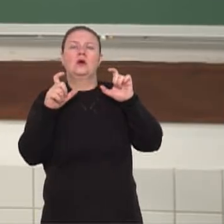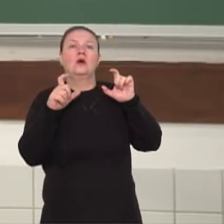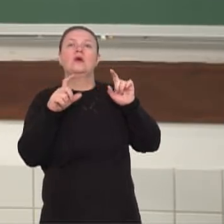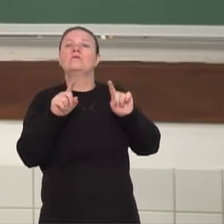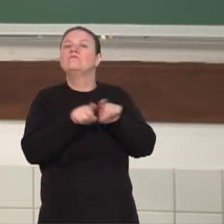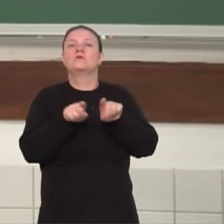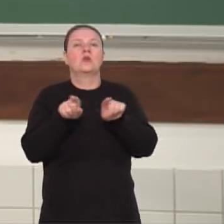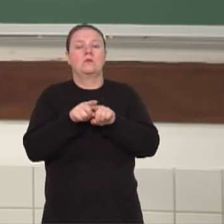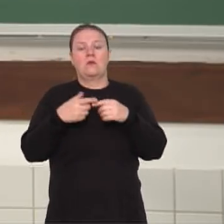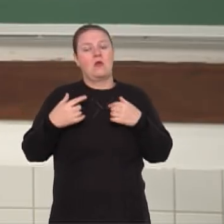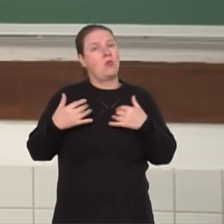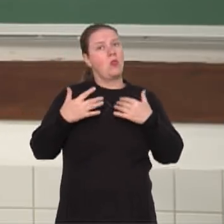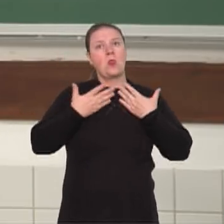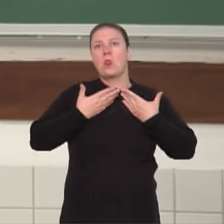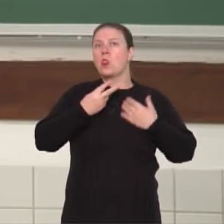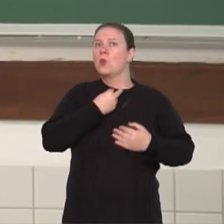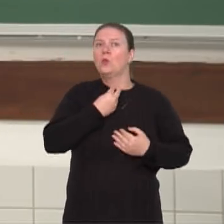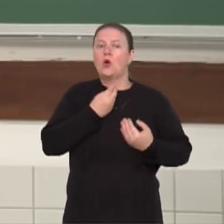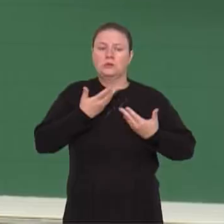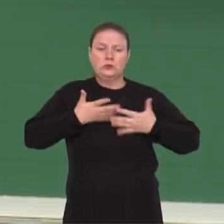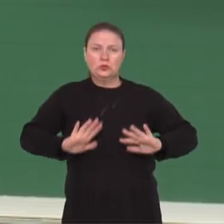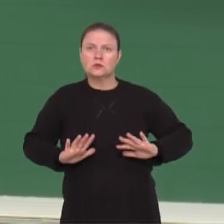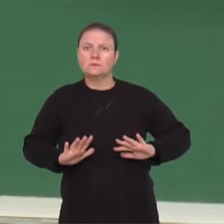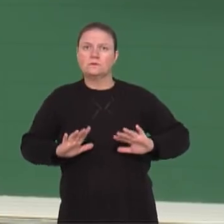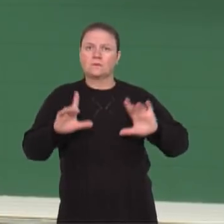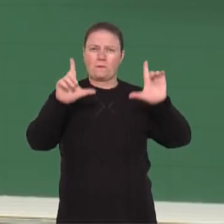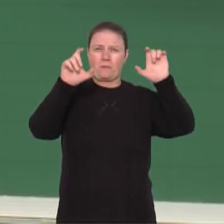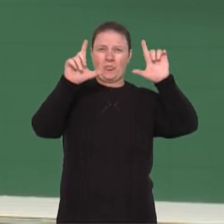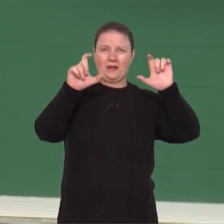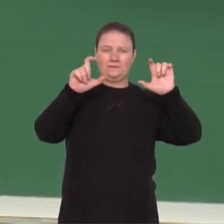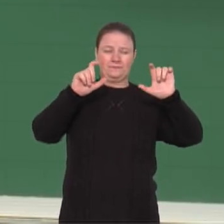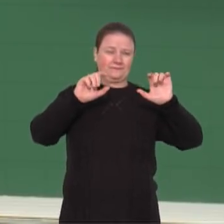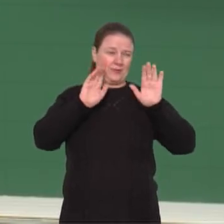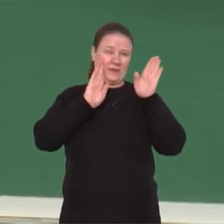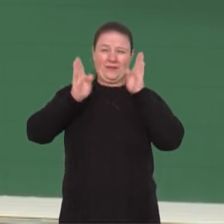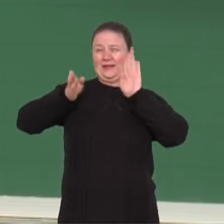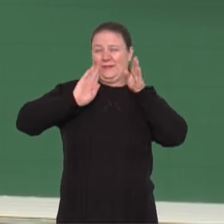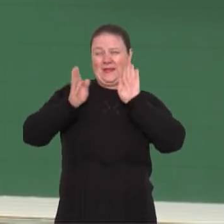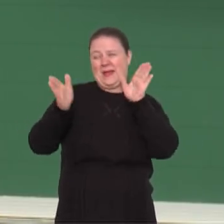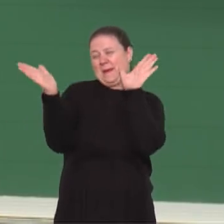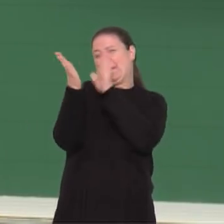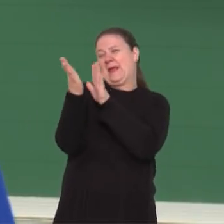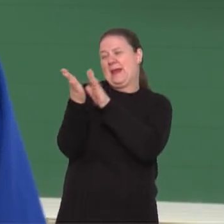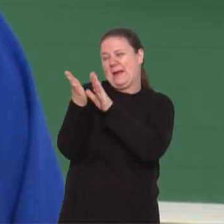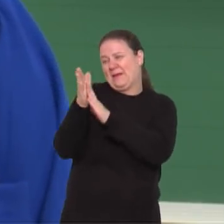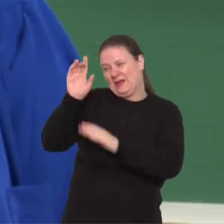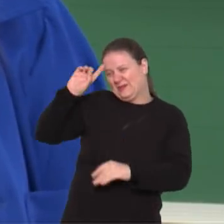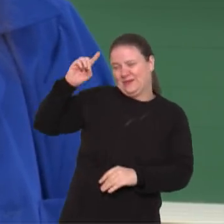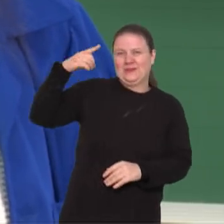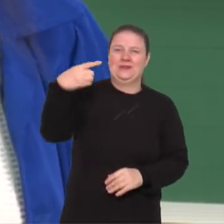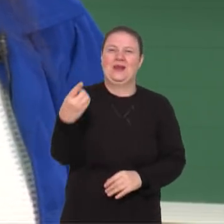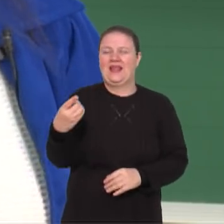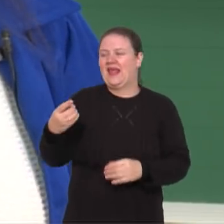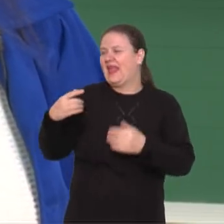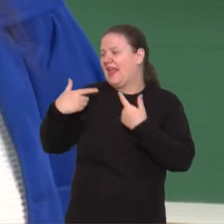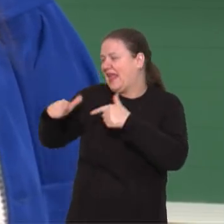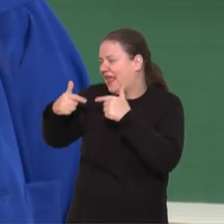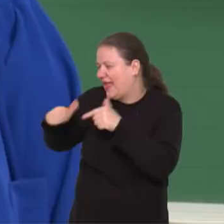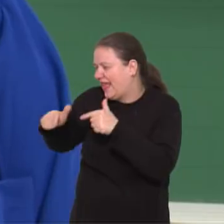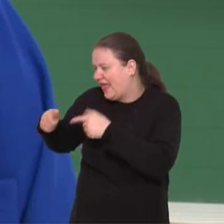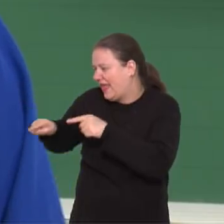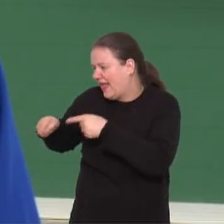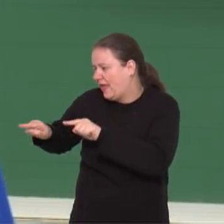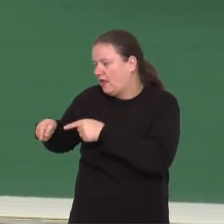publicada. E para fazer uma zoação, publica lá a foto no Facebook, dizendo parabéns, chegou o seu dia, e às vezes a pessoa se